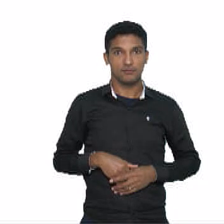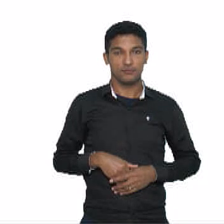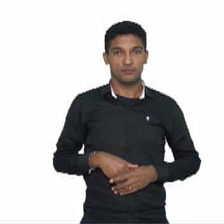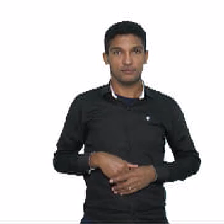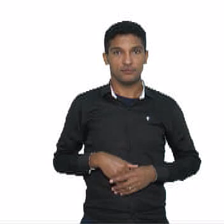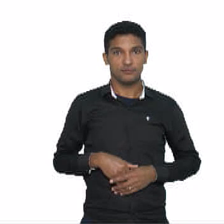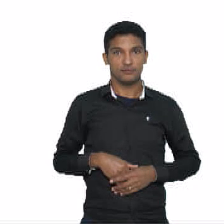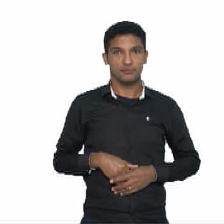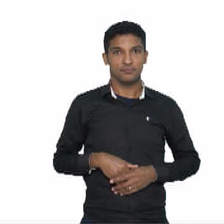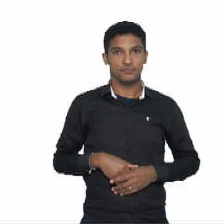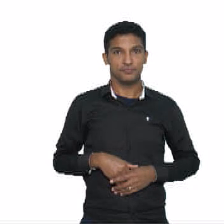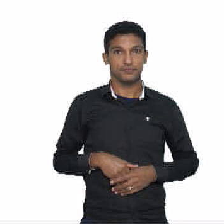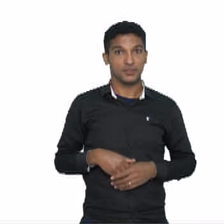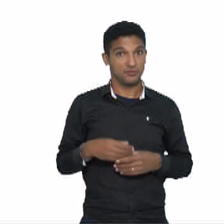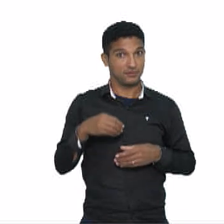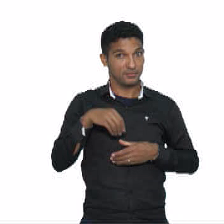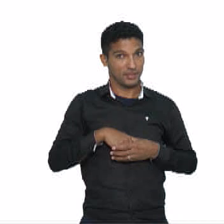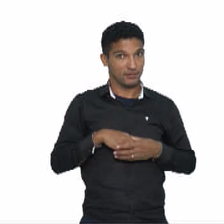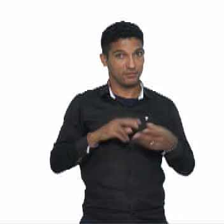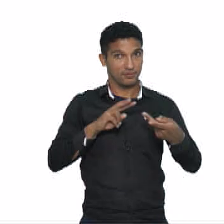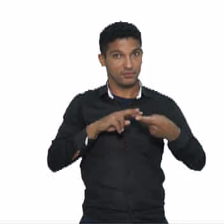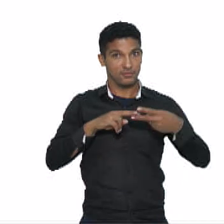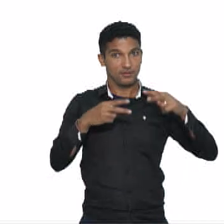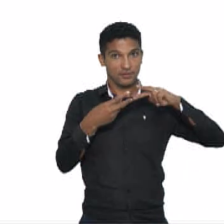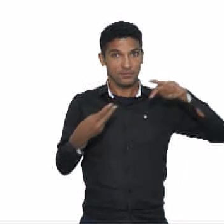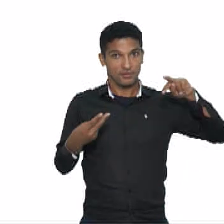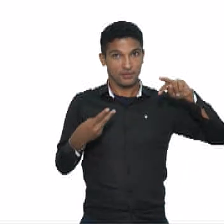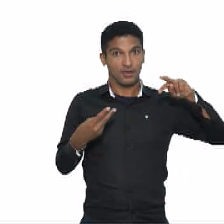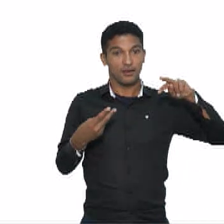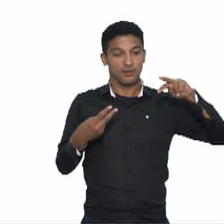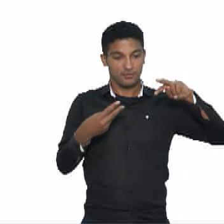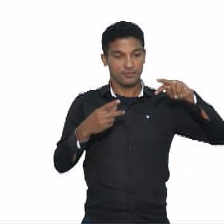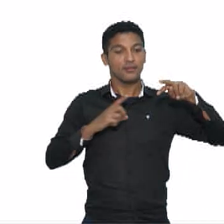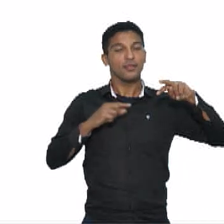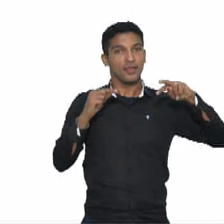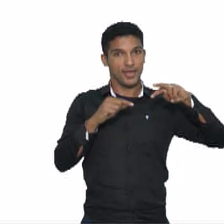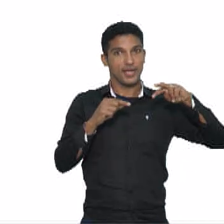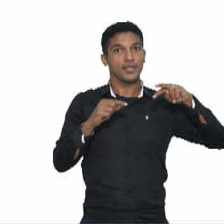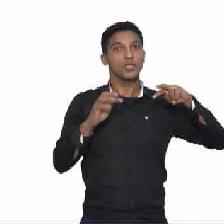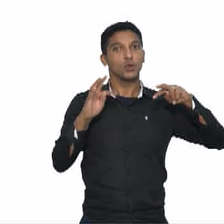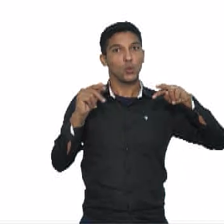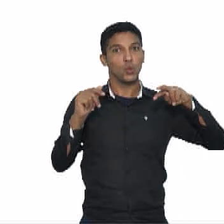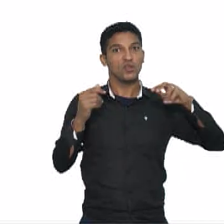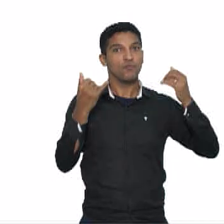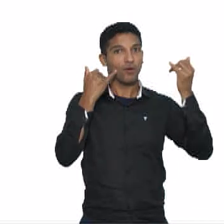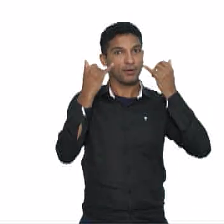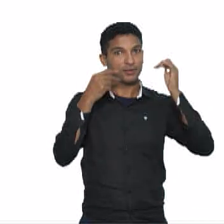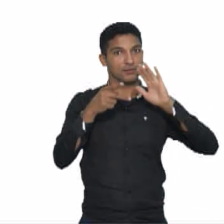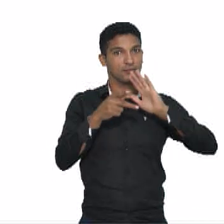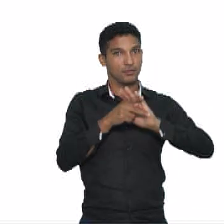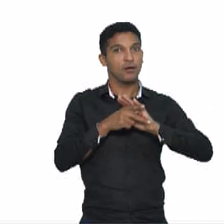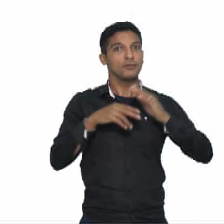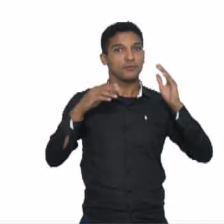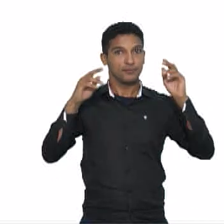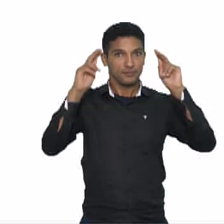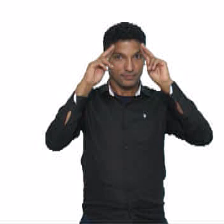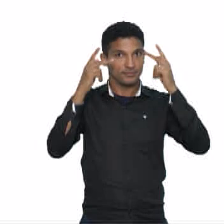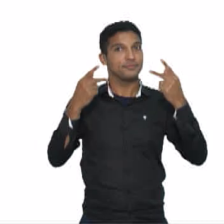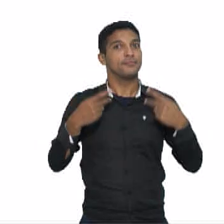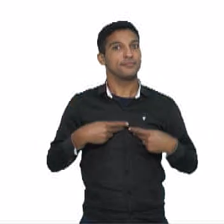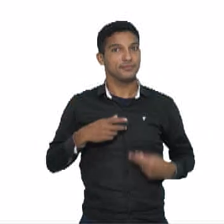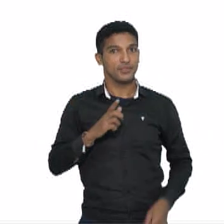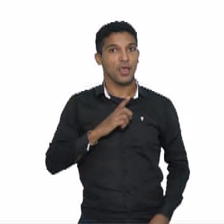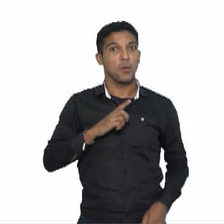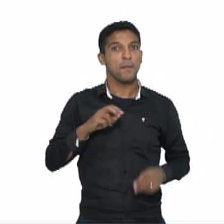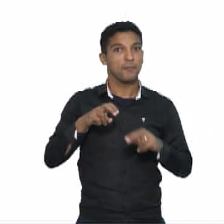Essa alteração na denominação dos ancestrais ocorreu por causa de uma série de considerações, tais como o grande número de